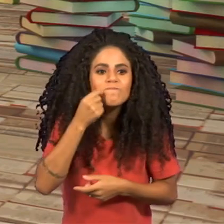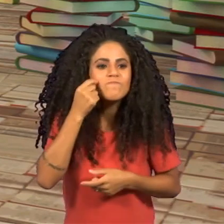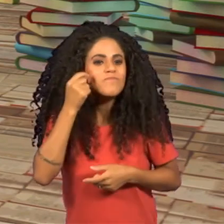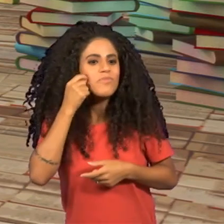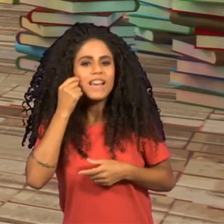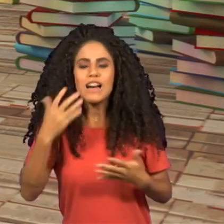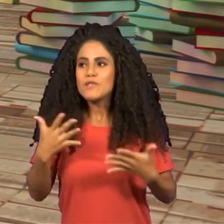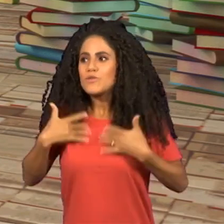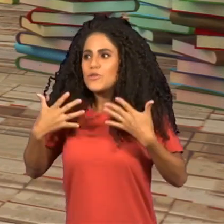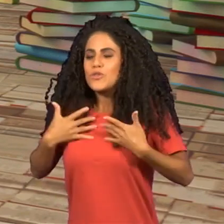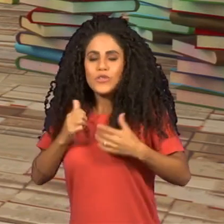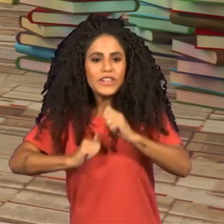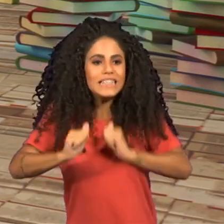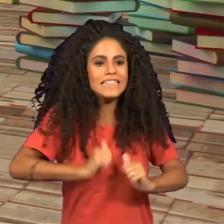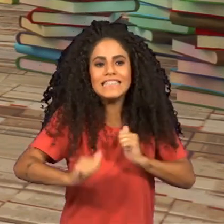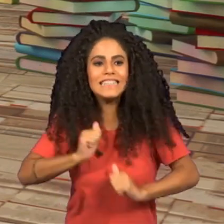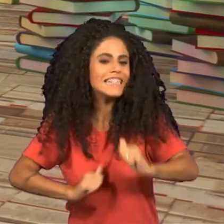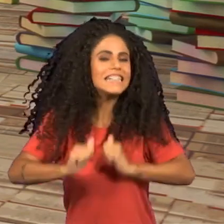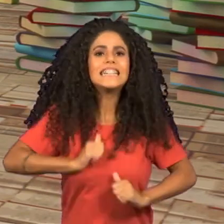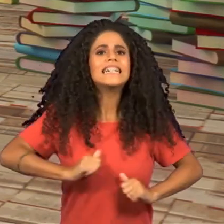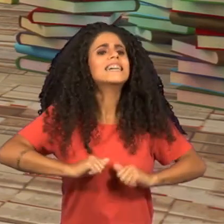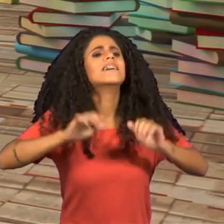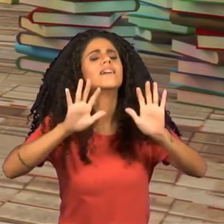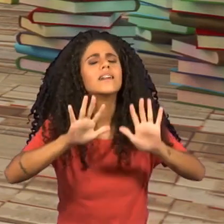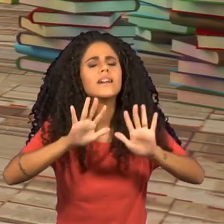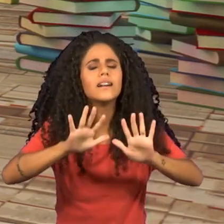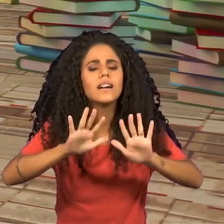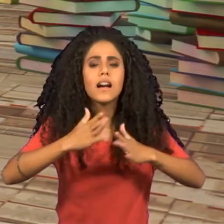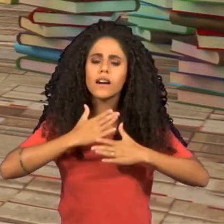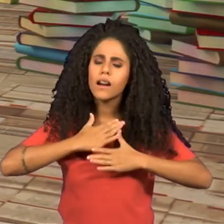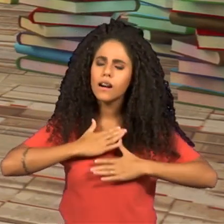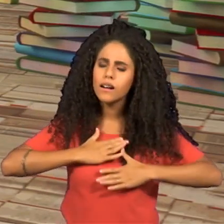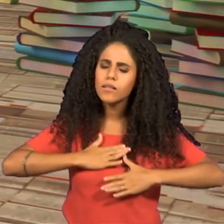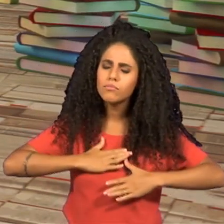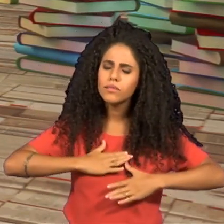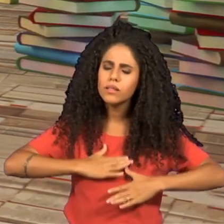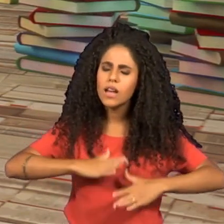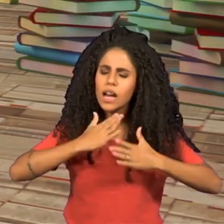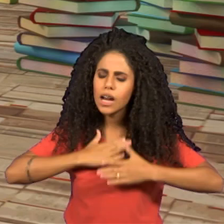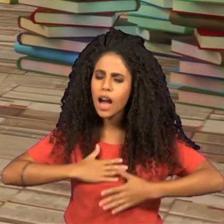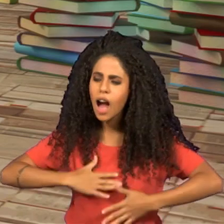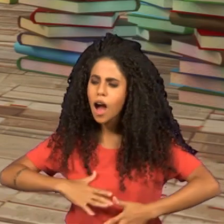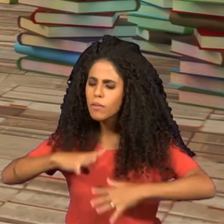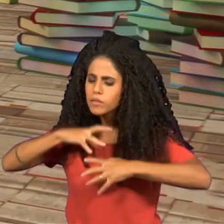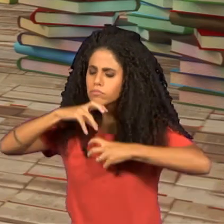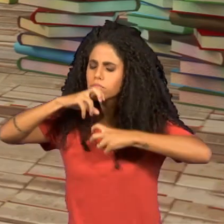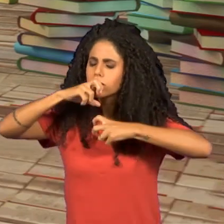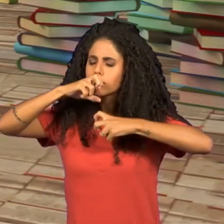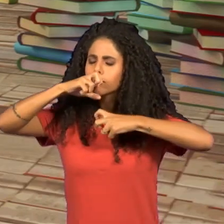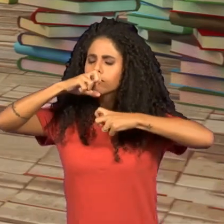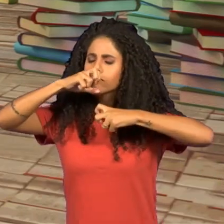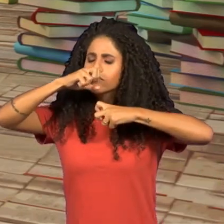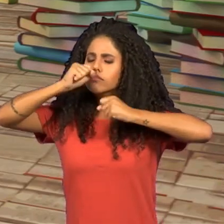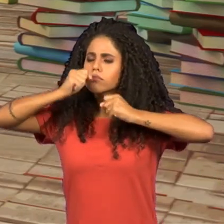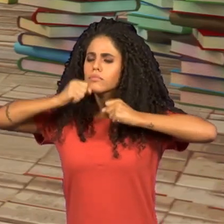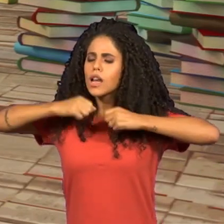todo oriçado e a mãe disse meu filho se acalma Respira fundo